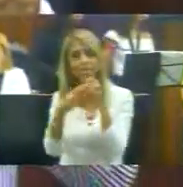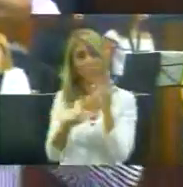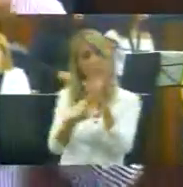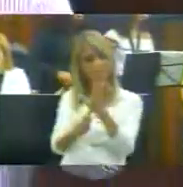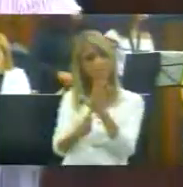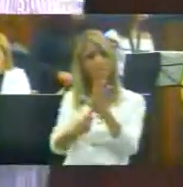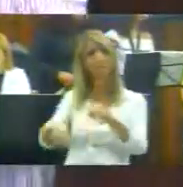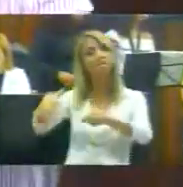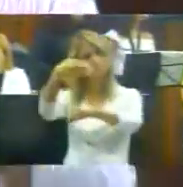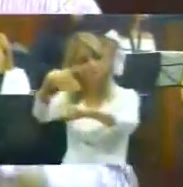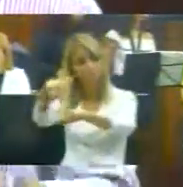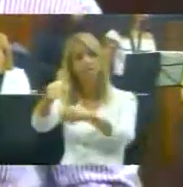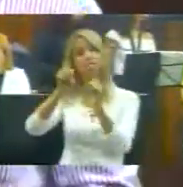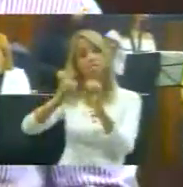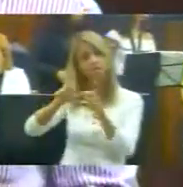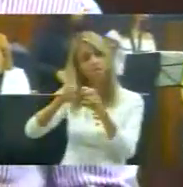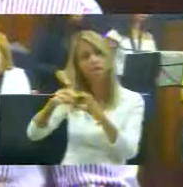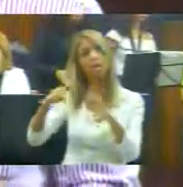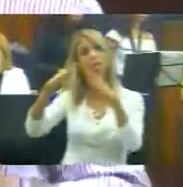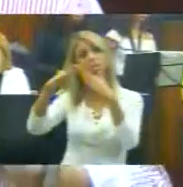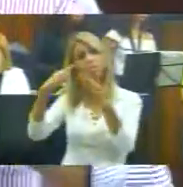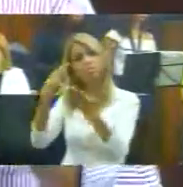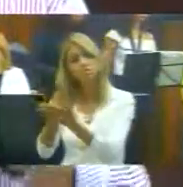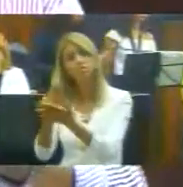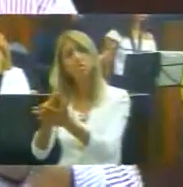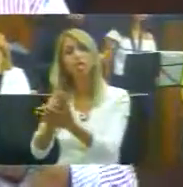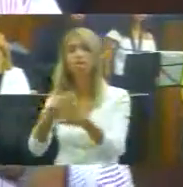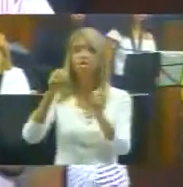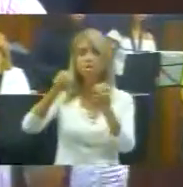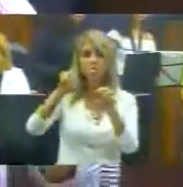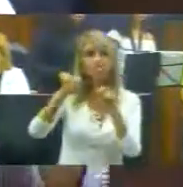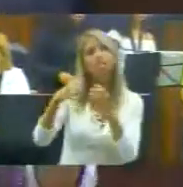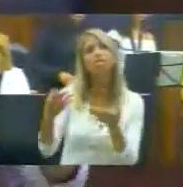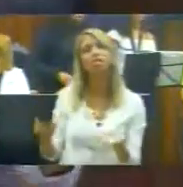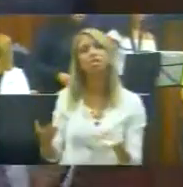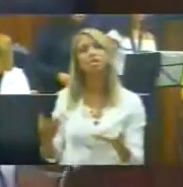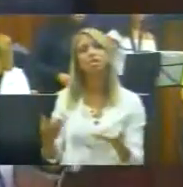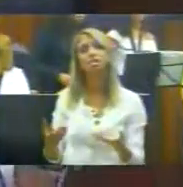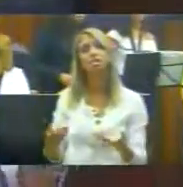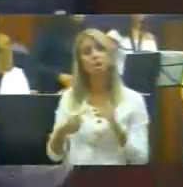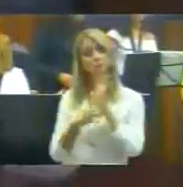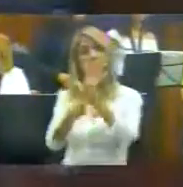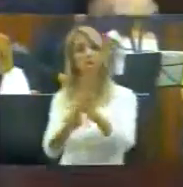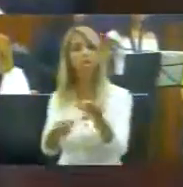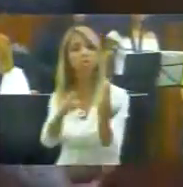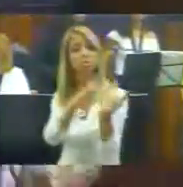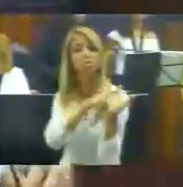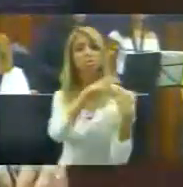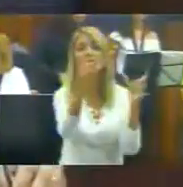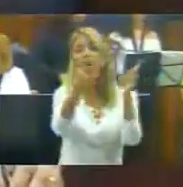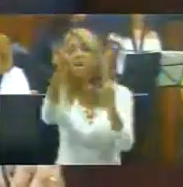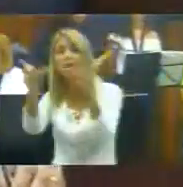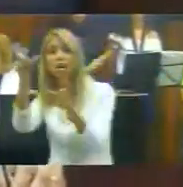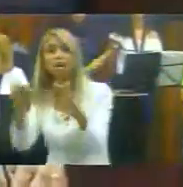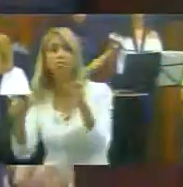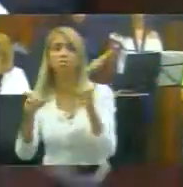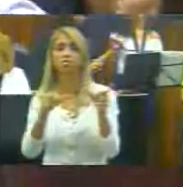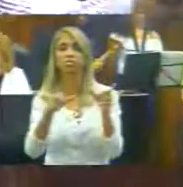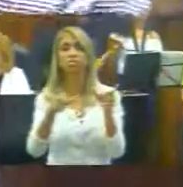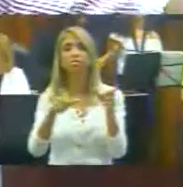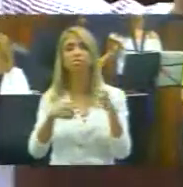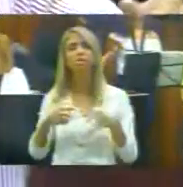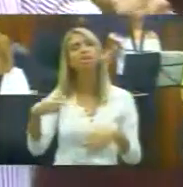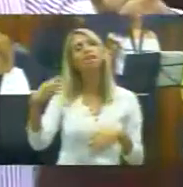Secretaria de Educação e as escolas, dimensionando a responsabilidade de cada um nesse processo. E